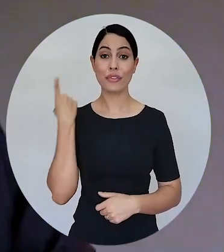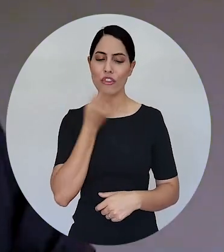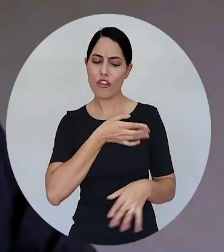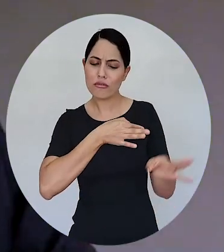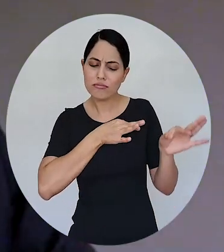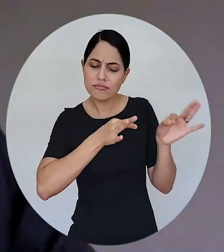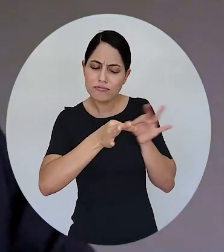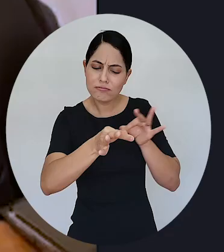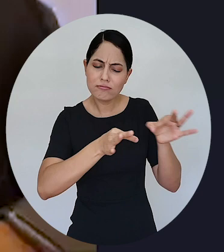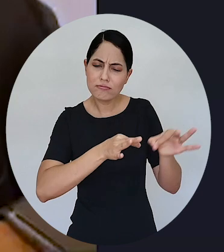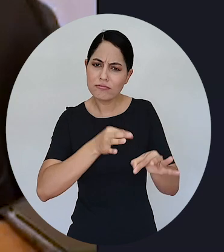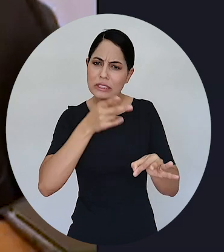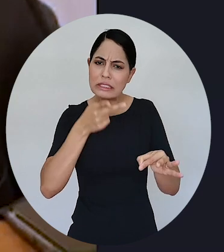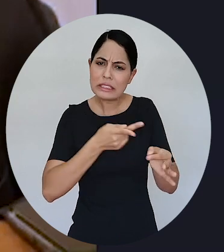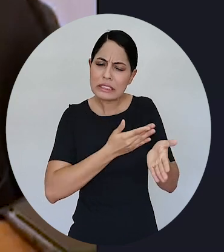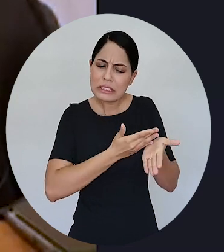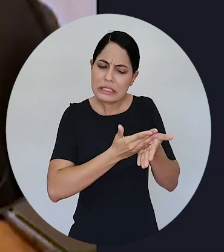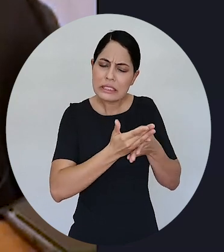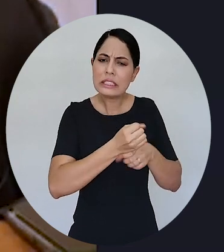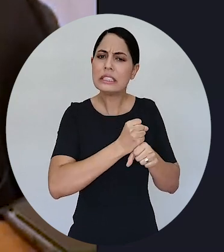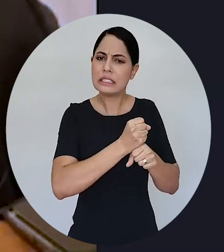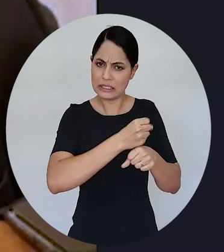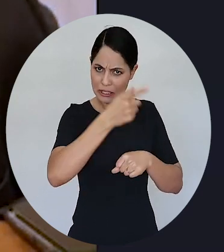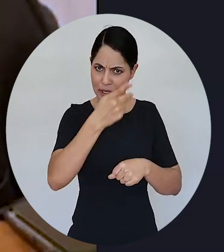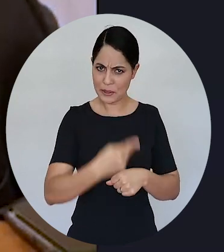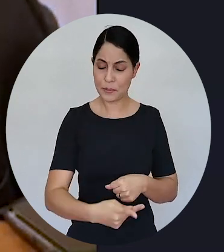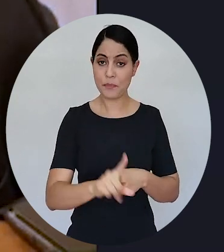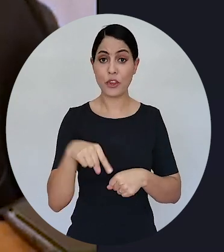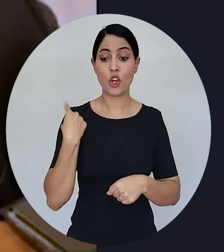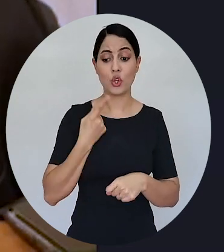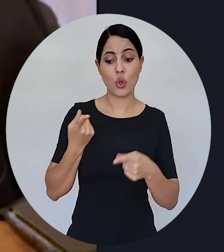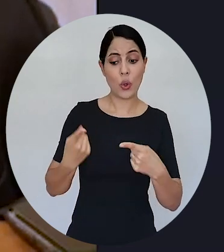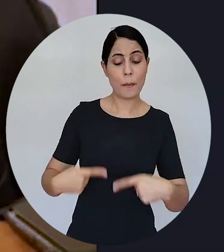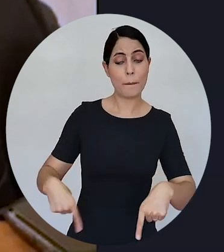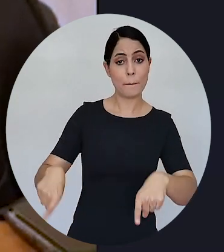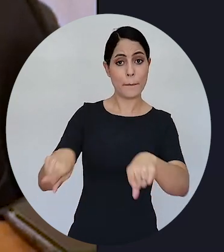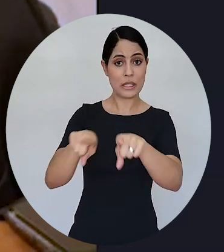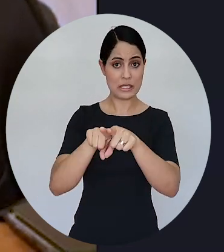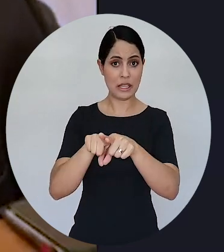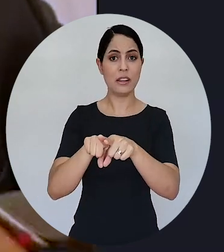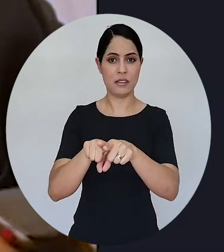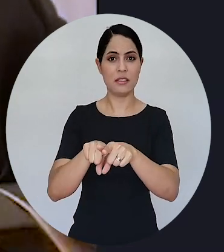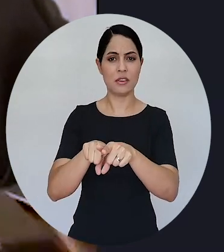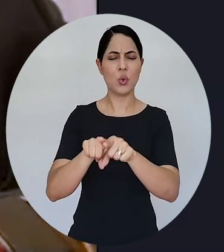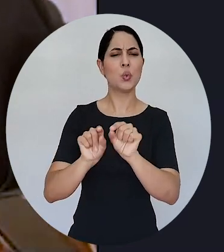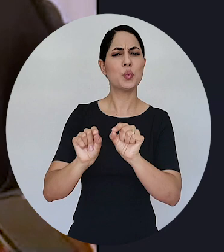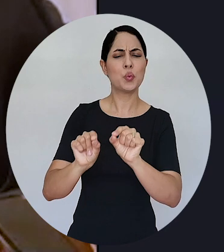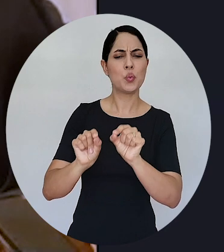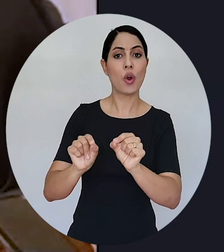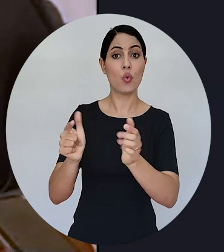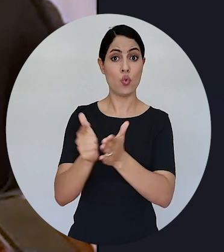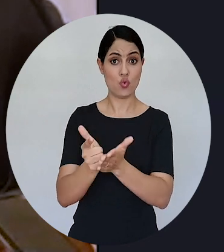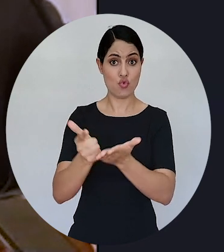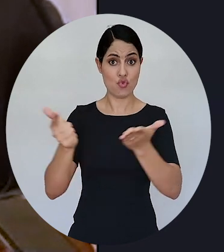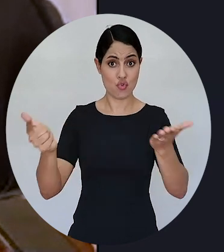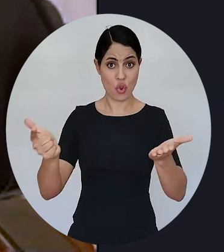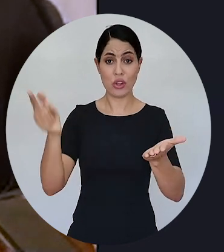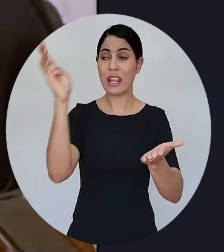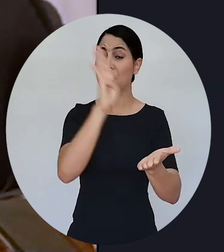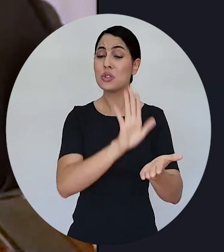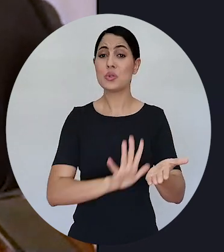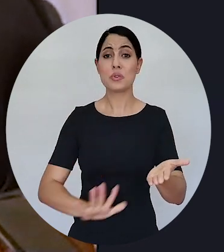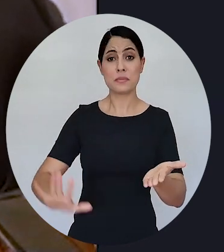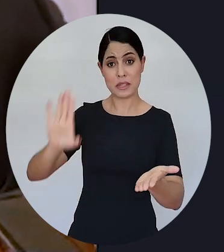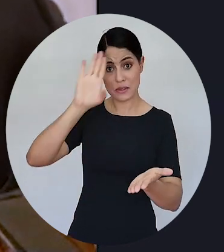Estamos desenhando, desde o início do ano, parceria com com os principais jornais